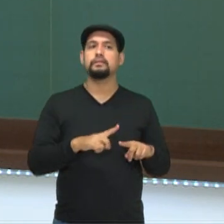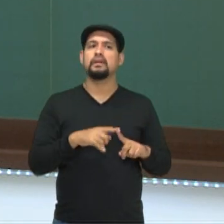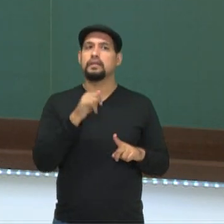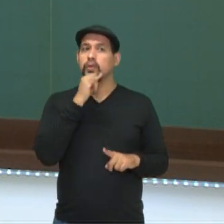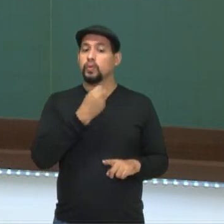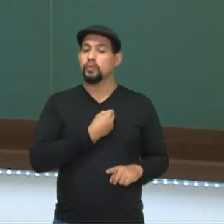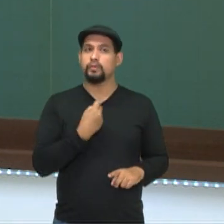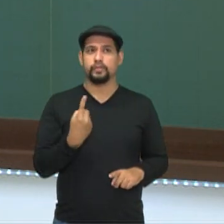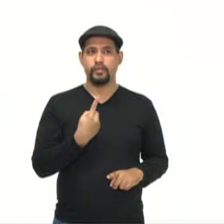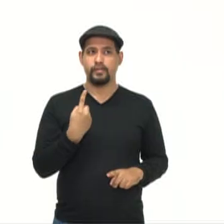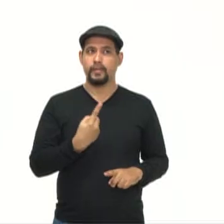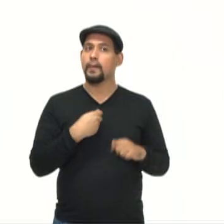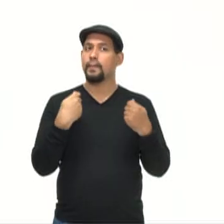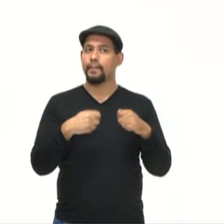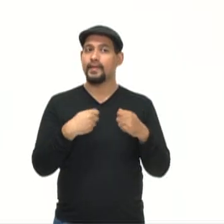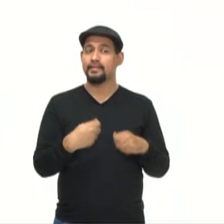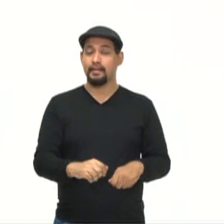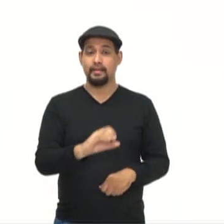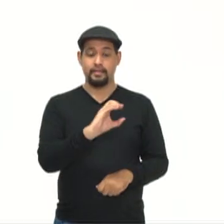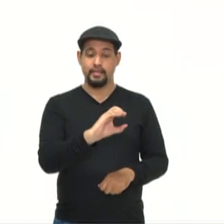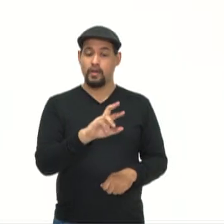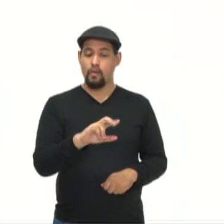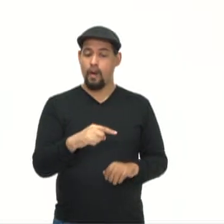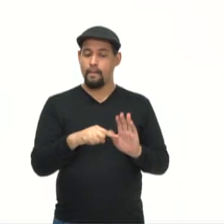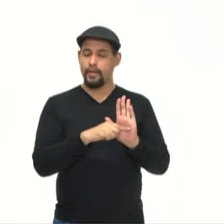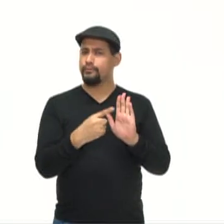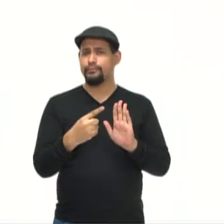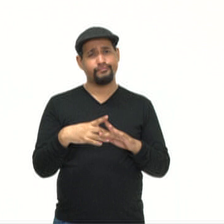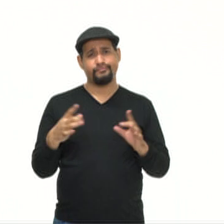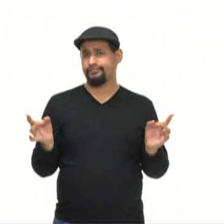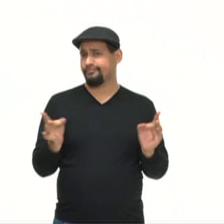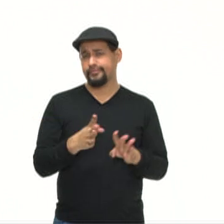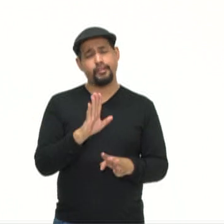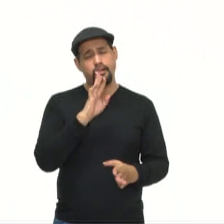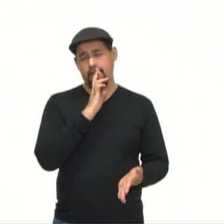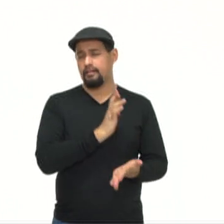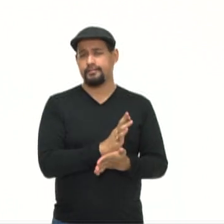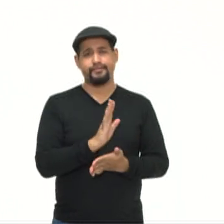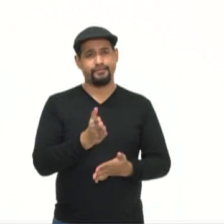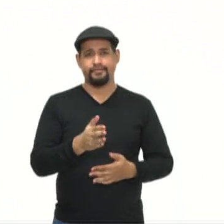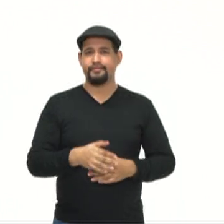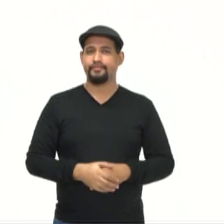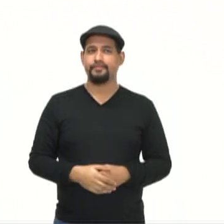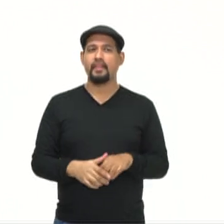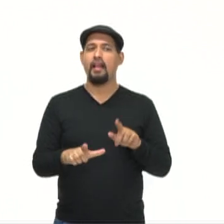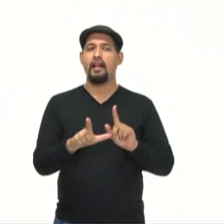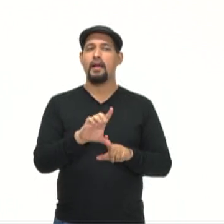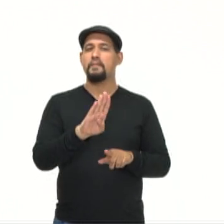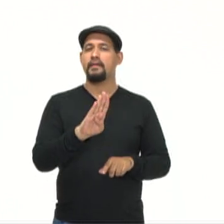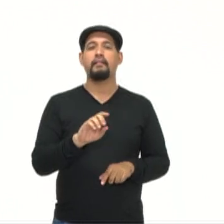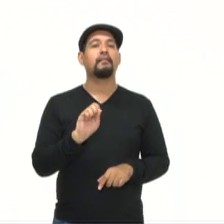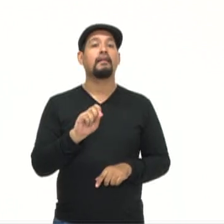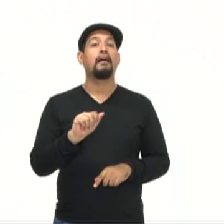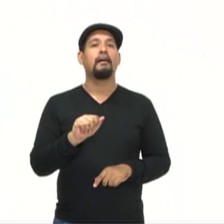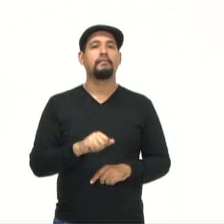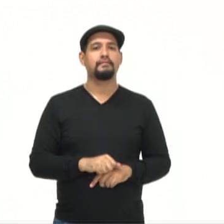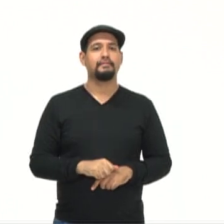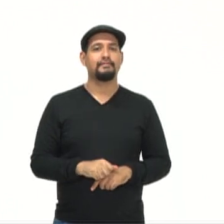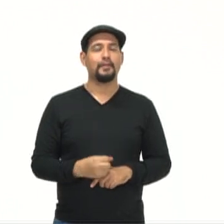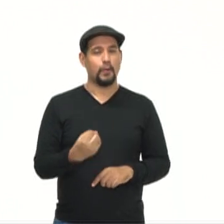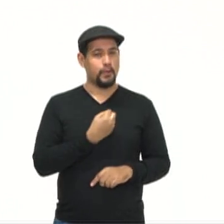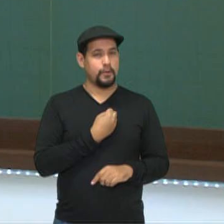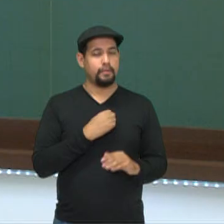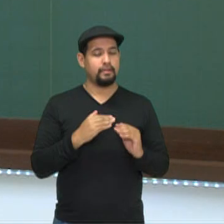opa, aqui tem que colocar C igual a menos 1. E acabou, fechou, você já respondeu. Letra B, quem é o A? Número